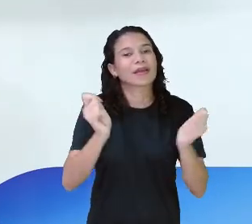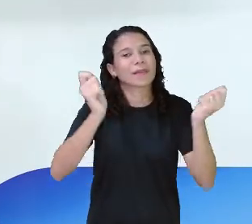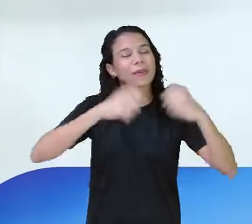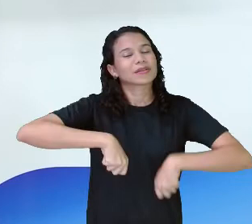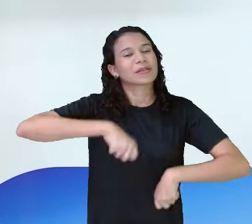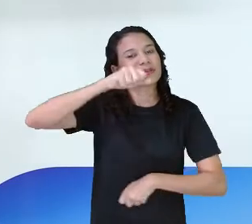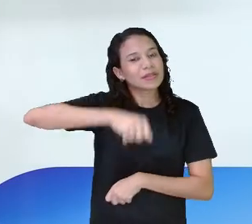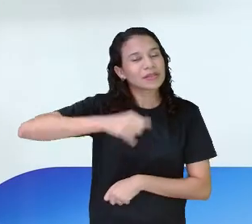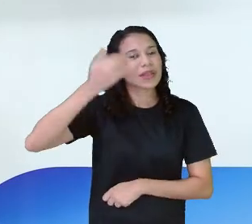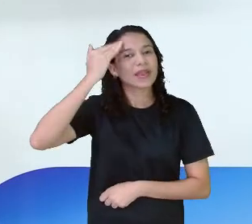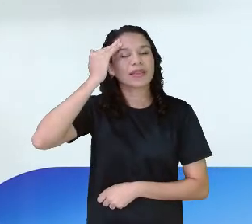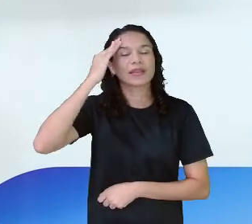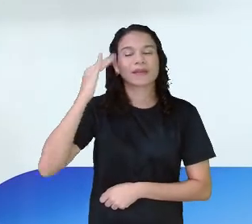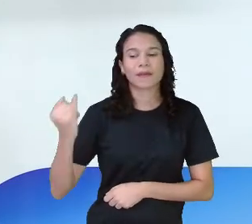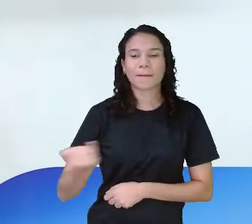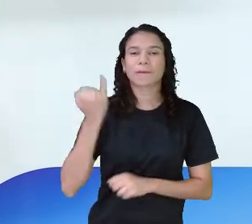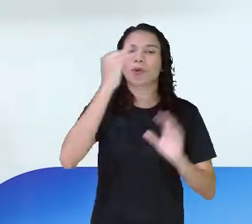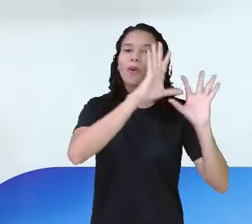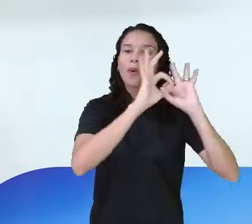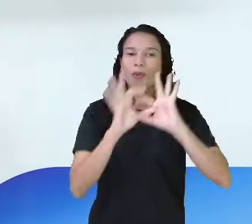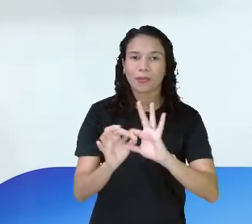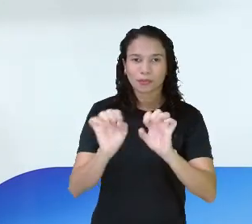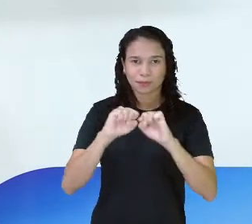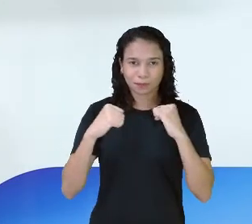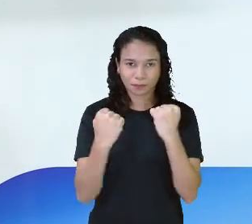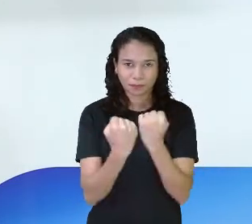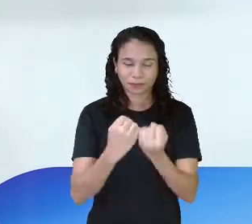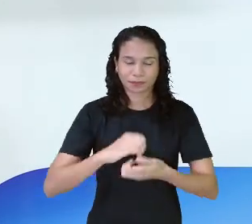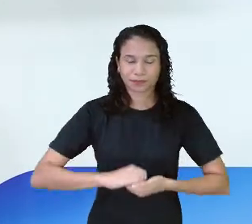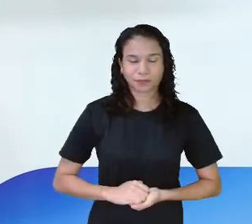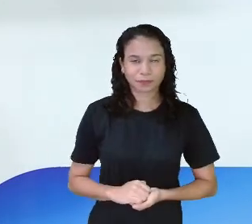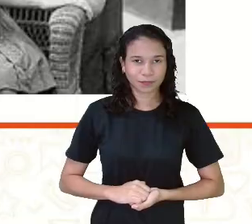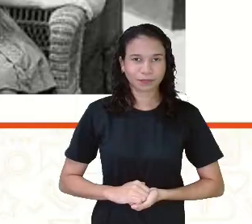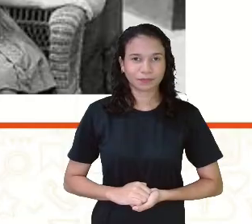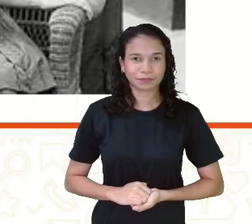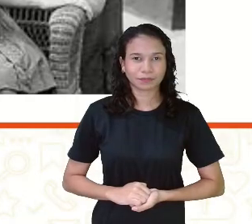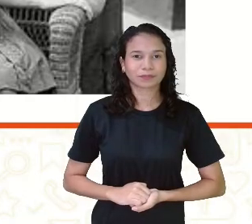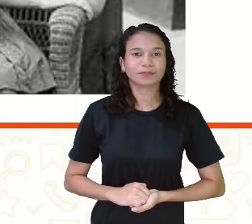considerando e entendendo a importância do contexto social.